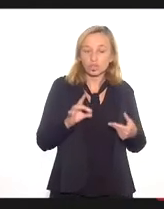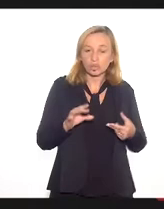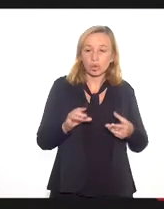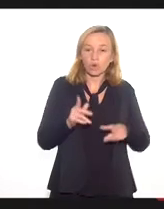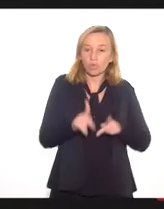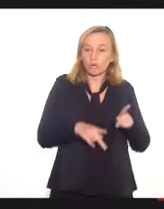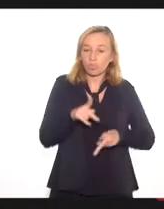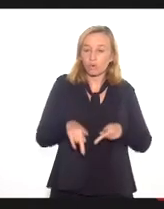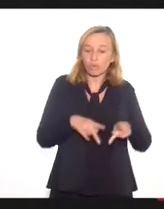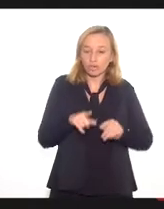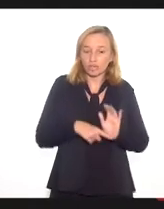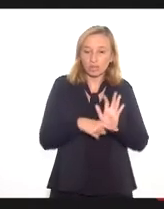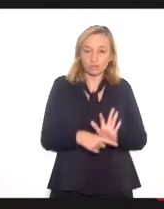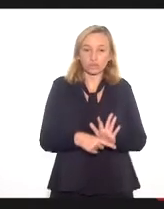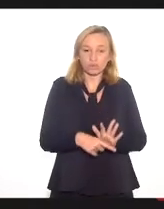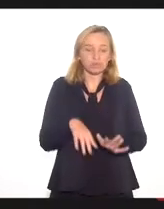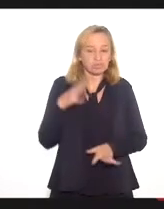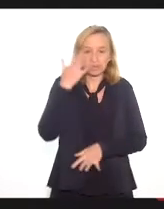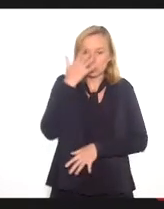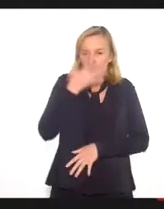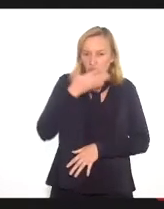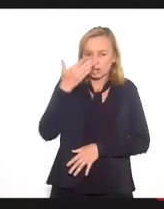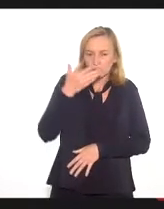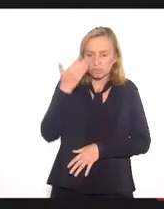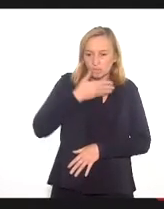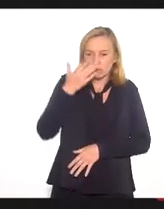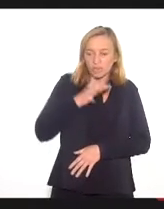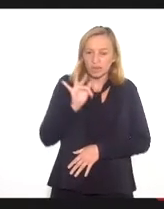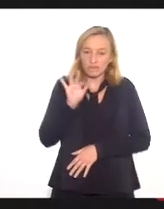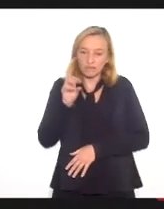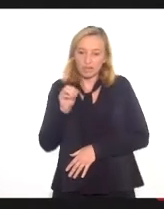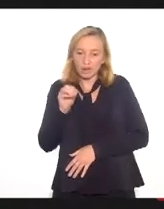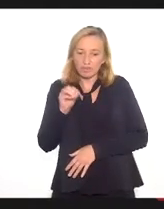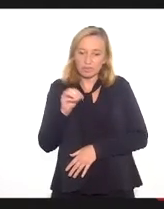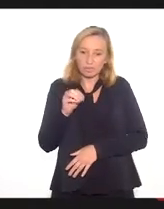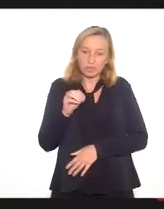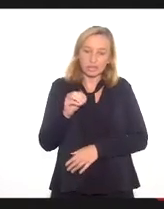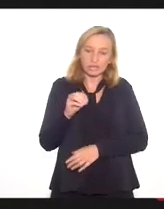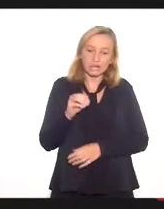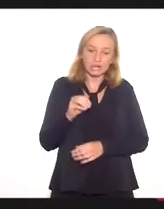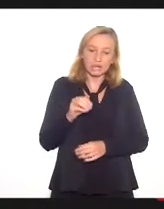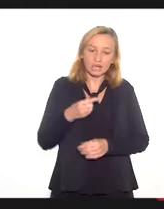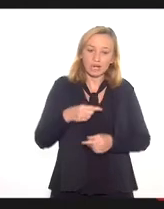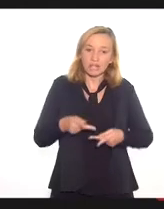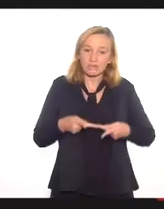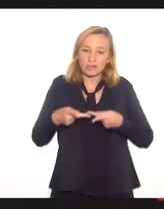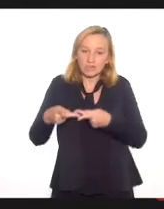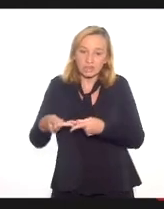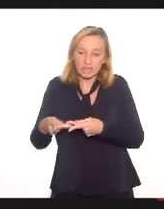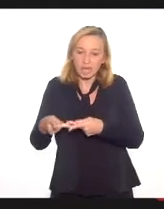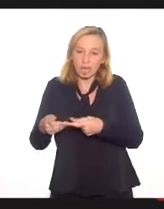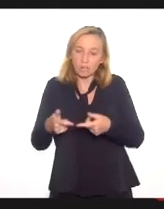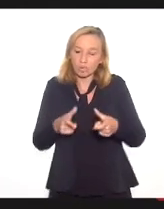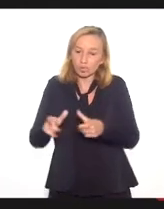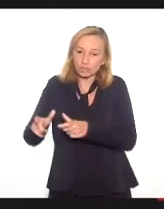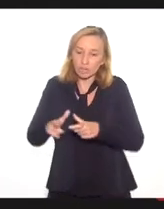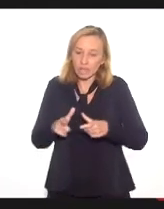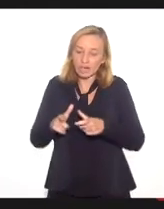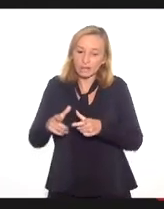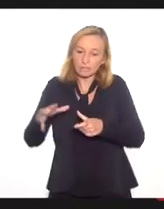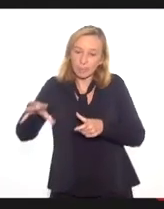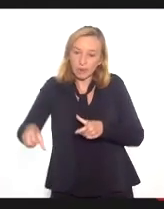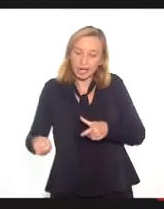Não sei se a Flávia ainda está aqui porque eu não consigo ver todo mundo, mas a gente tem que visitar o Biden para buscar argumentos e tem que ir nos lugares para saber